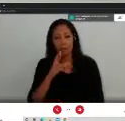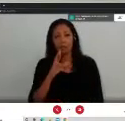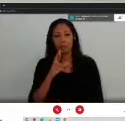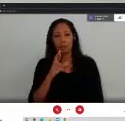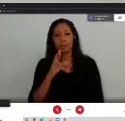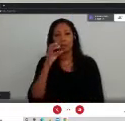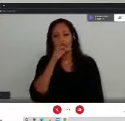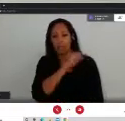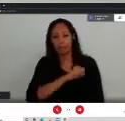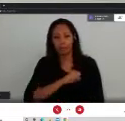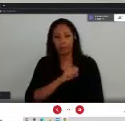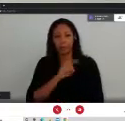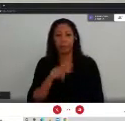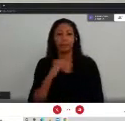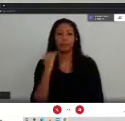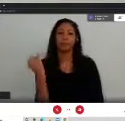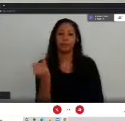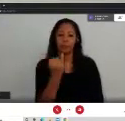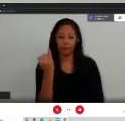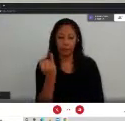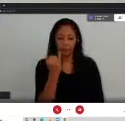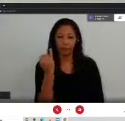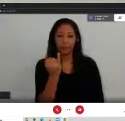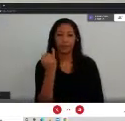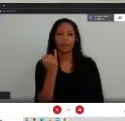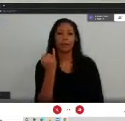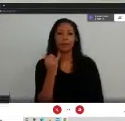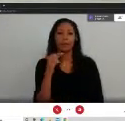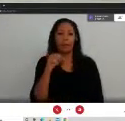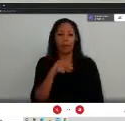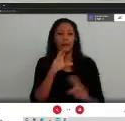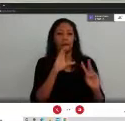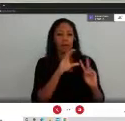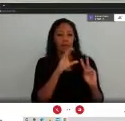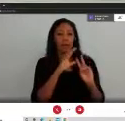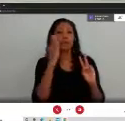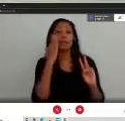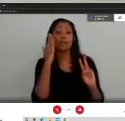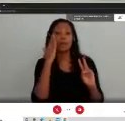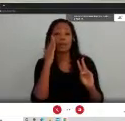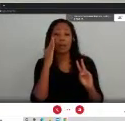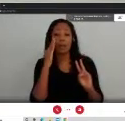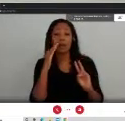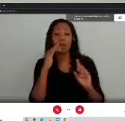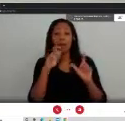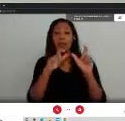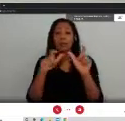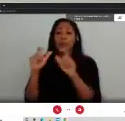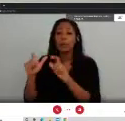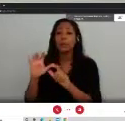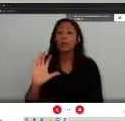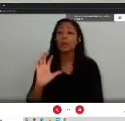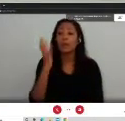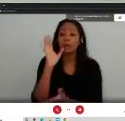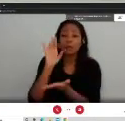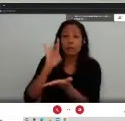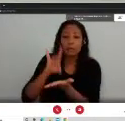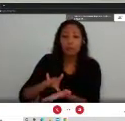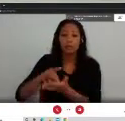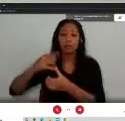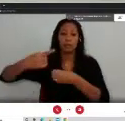Casa Legislativa cada vez mais saiba a situação verdadeira do nosso município. Então, eu agradeço a